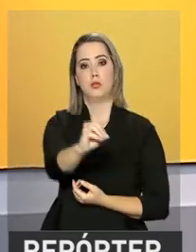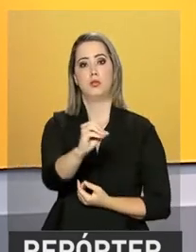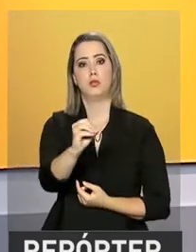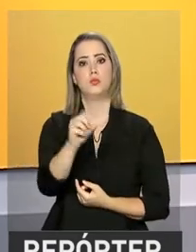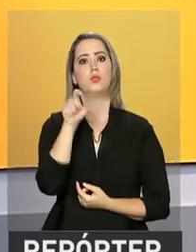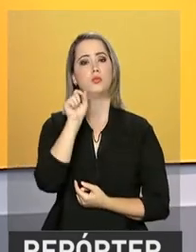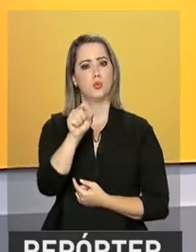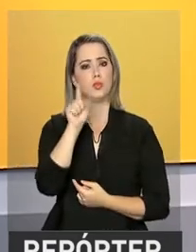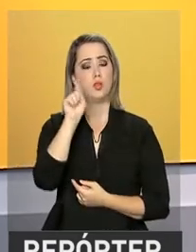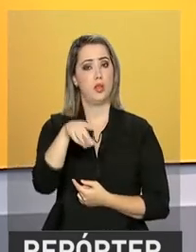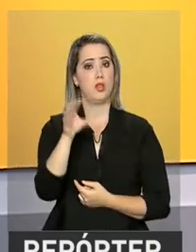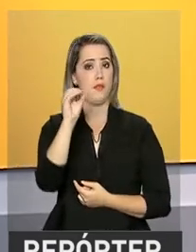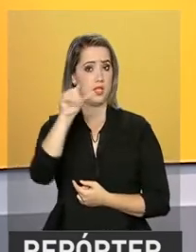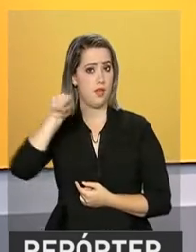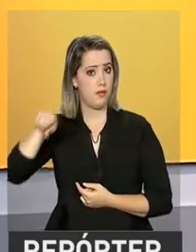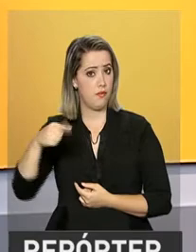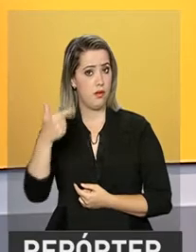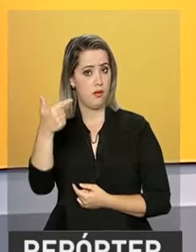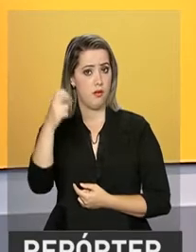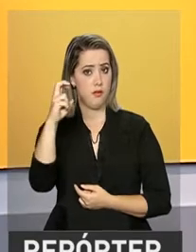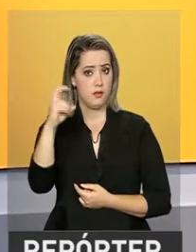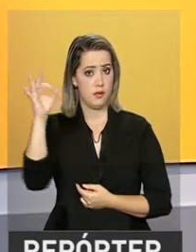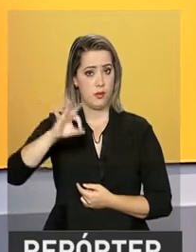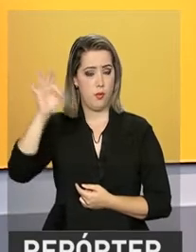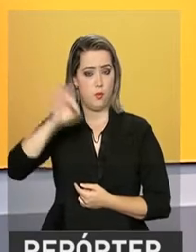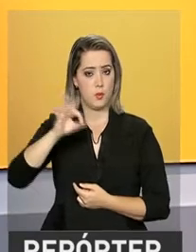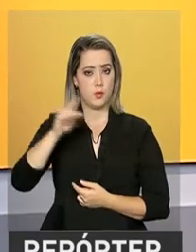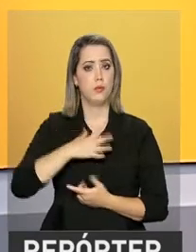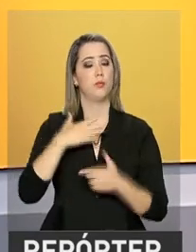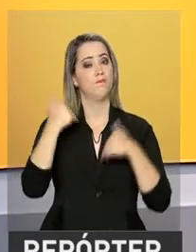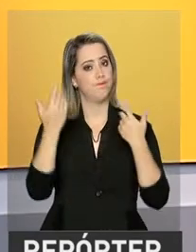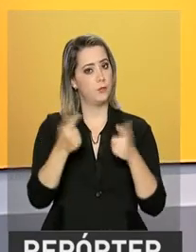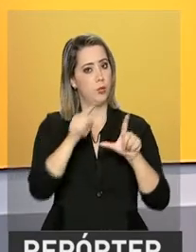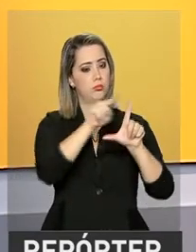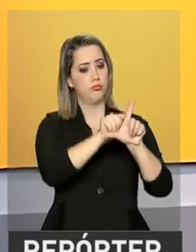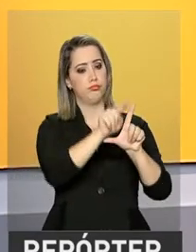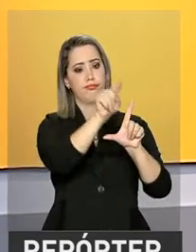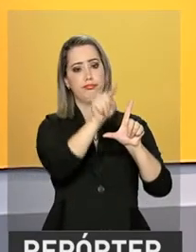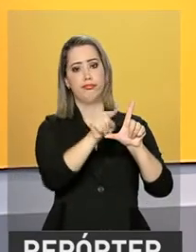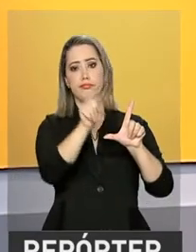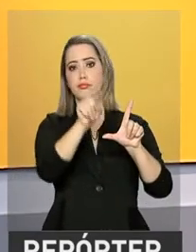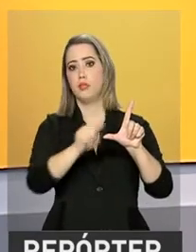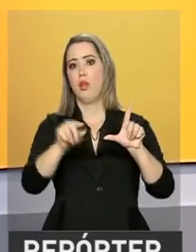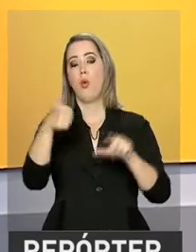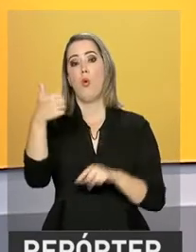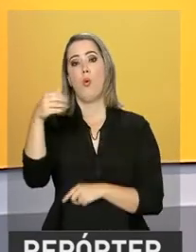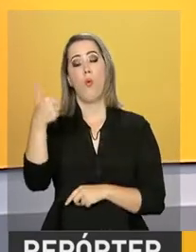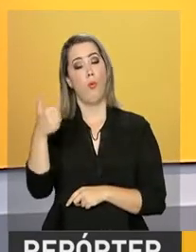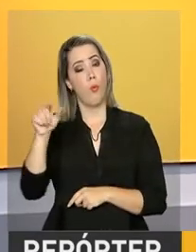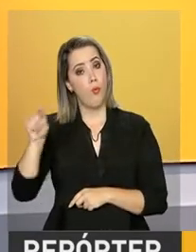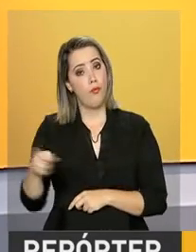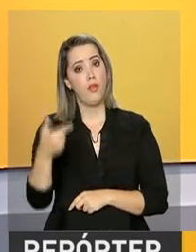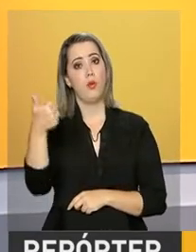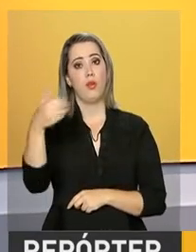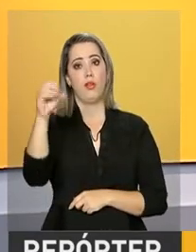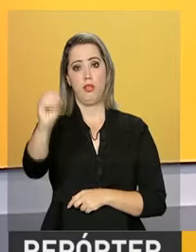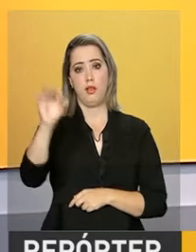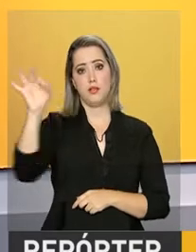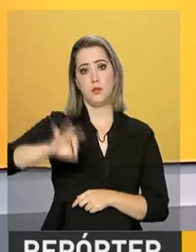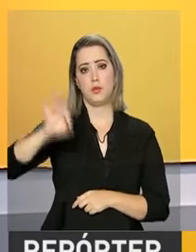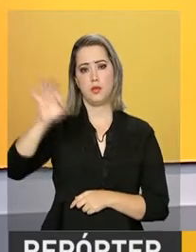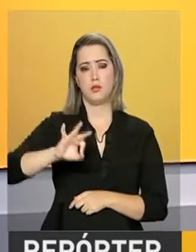apresentou 0,25 por cento no ano o índice está em 1,10 por cento bem inferior